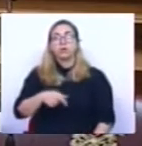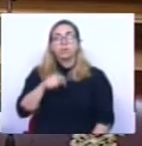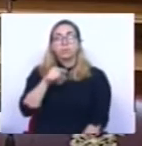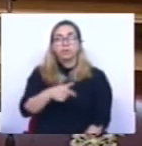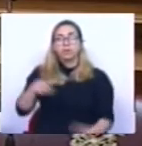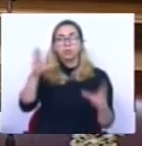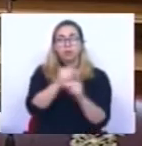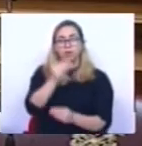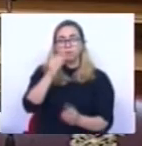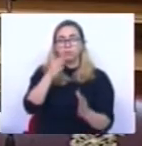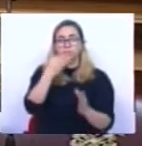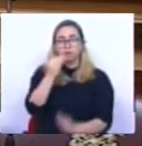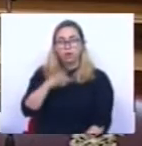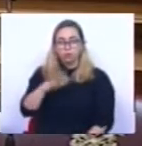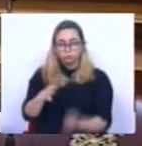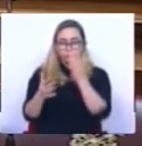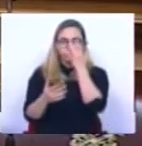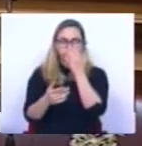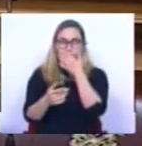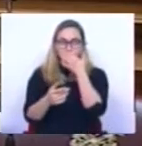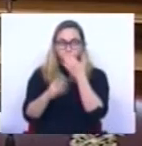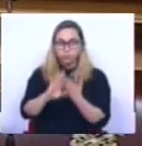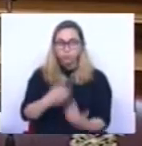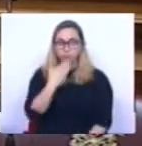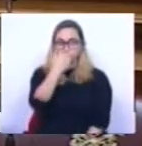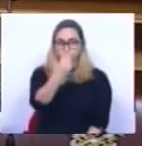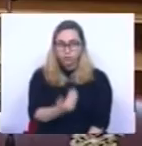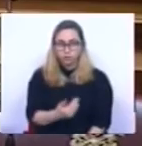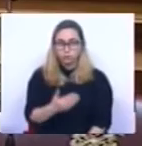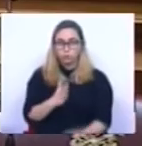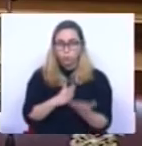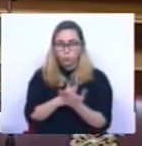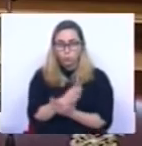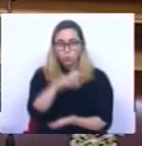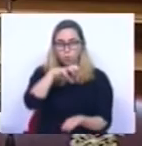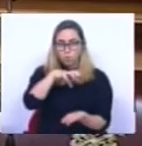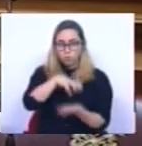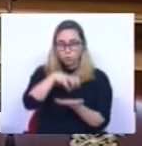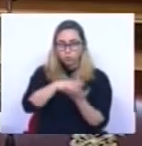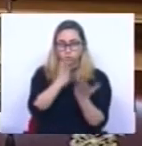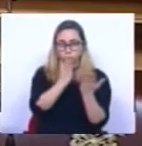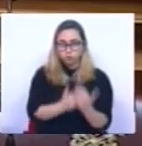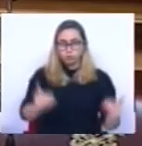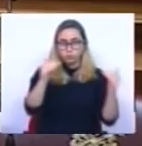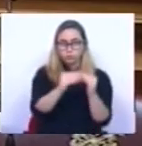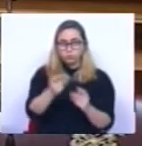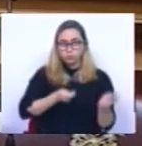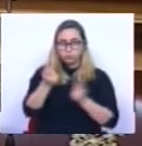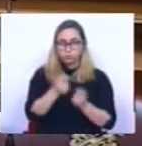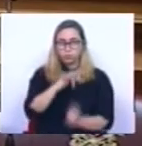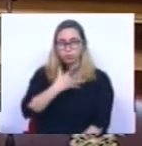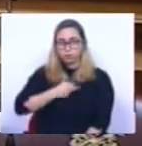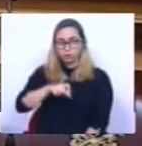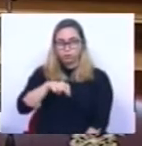600 alunos. Considerando que a petição pela autonomia e manutenção da sede da Escola Superior de Gestão de Idanha